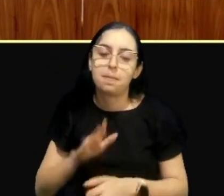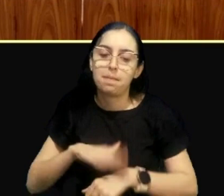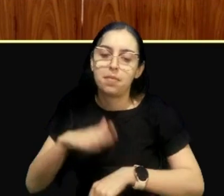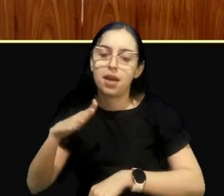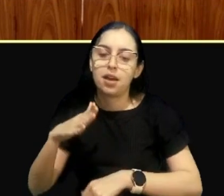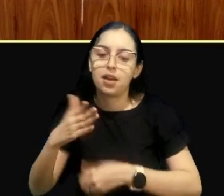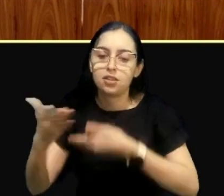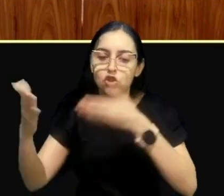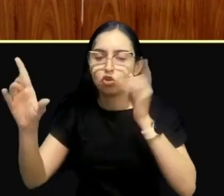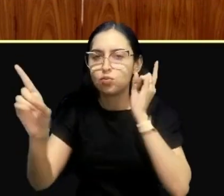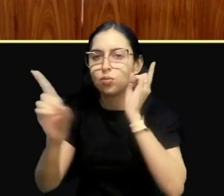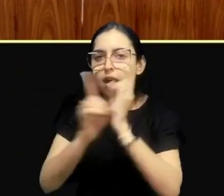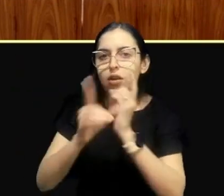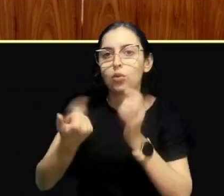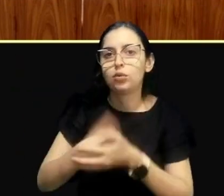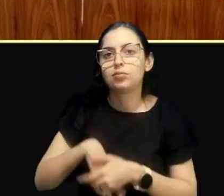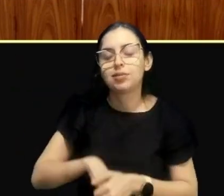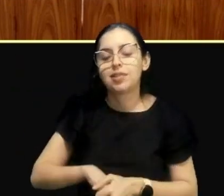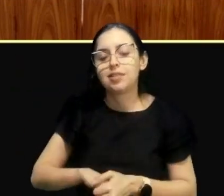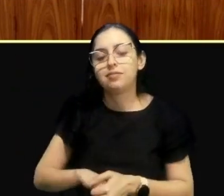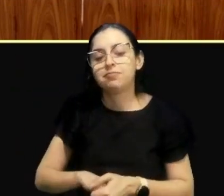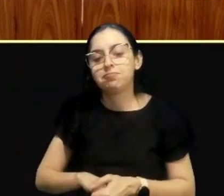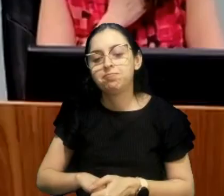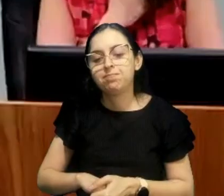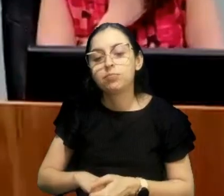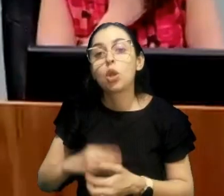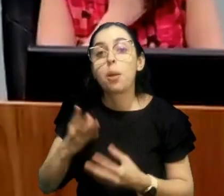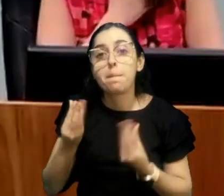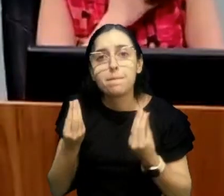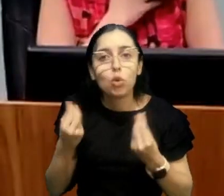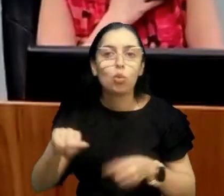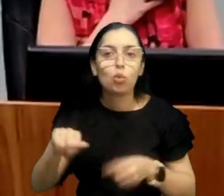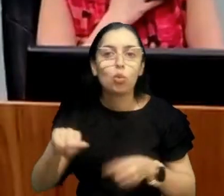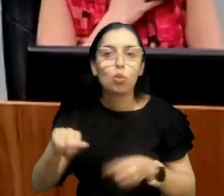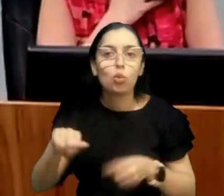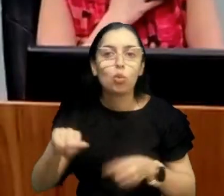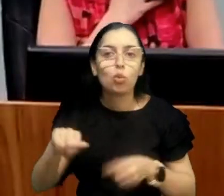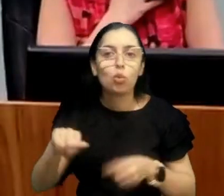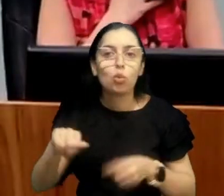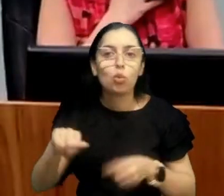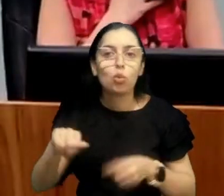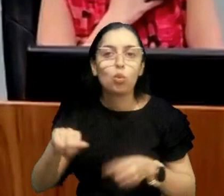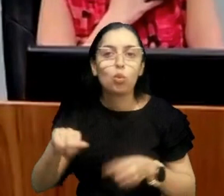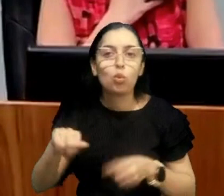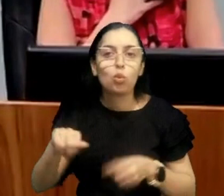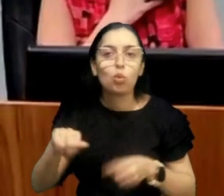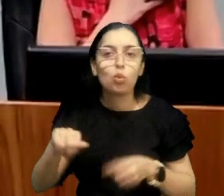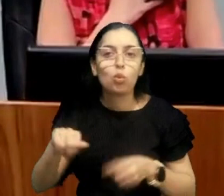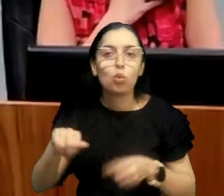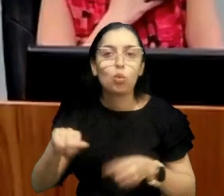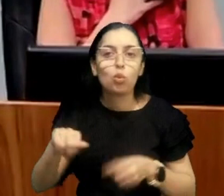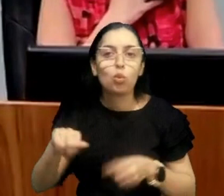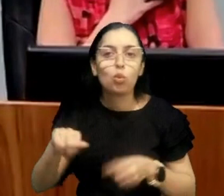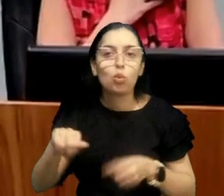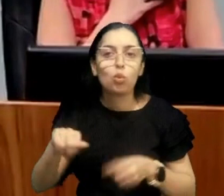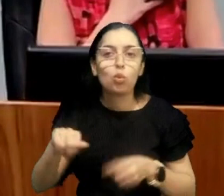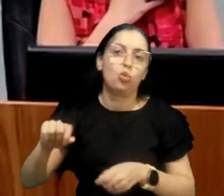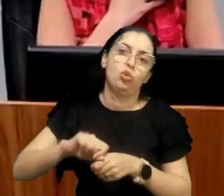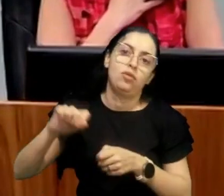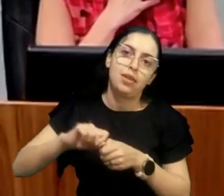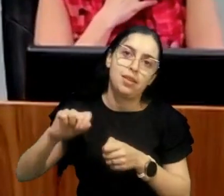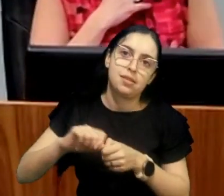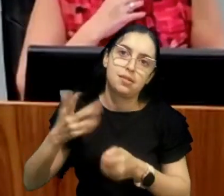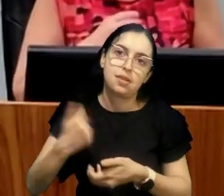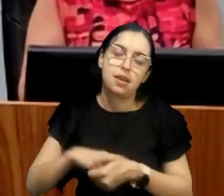estarmos mais próximos, né, Davi? Há muito o que se fazer, né? A imagem de Davi deixa a tela e a imagem da bancada se